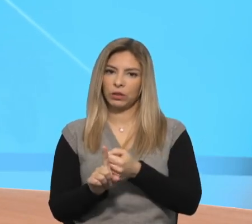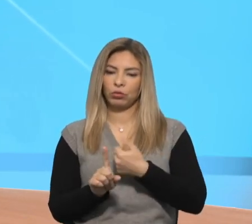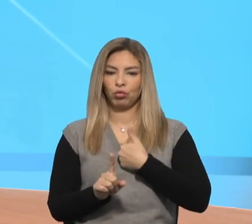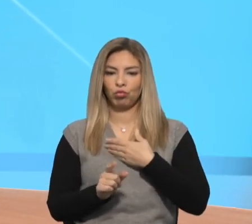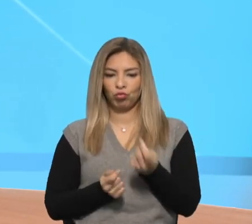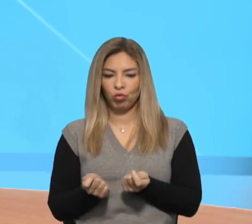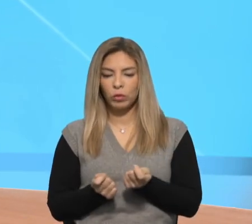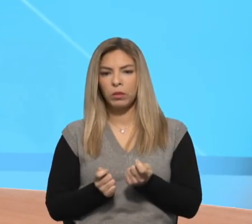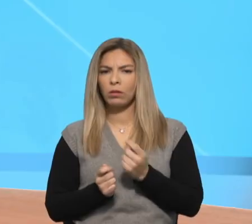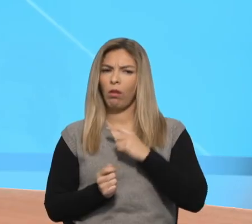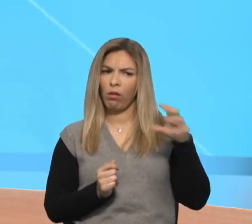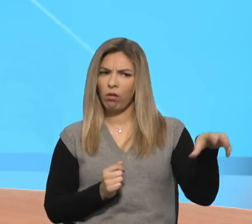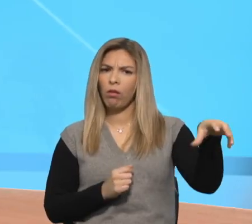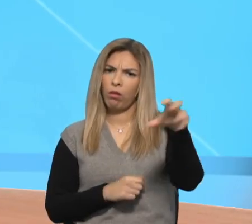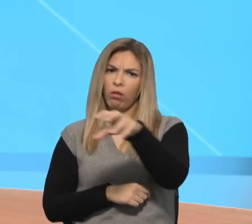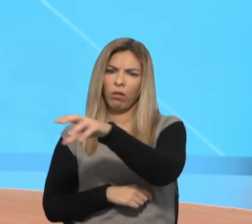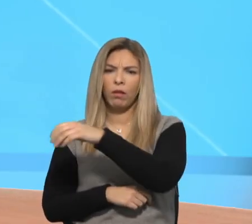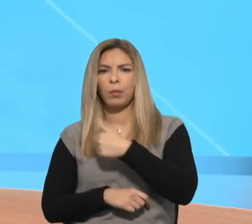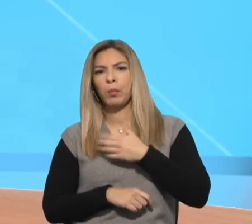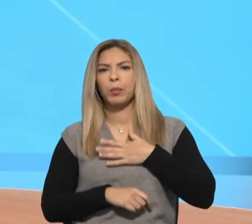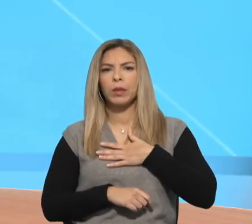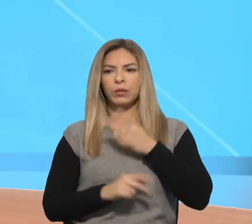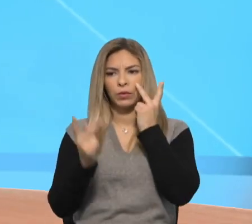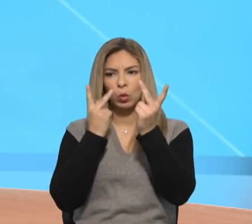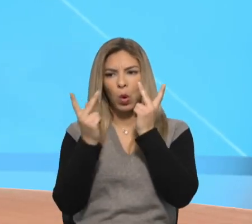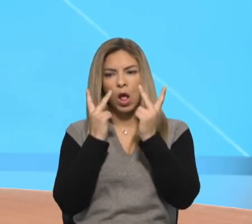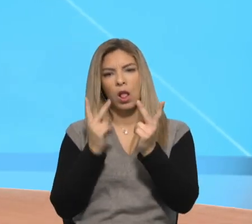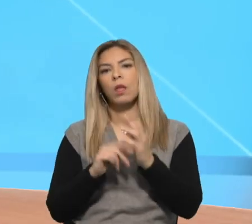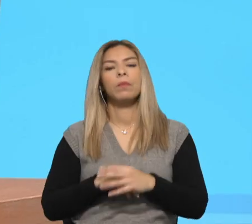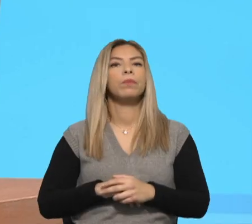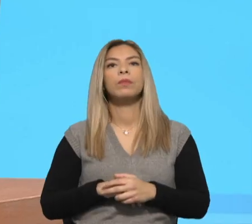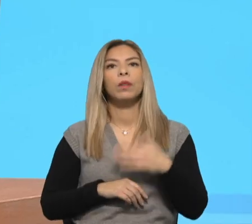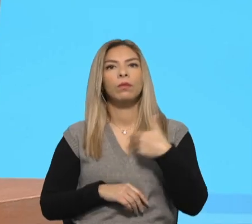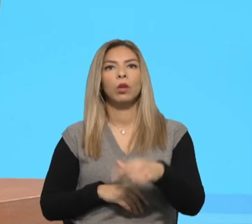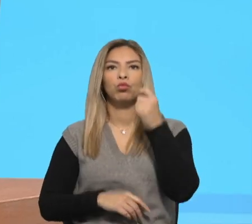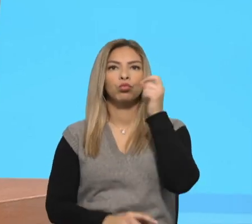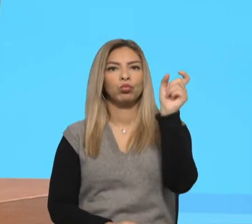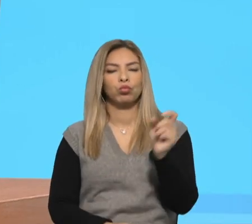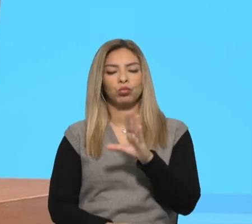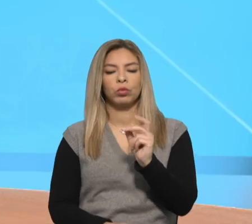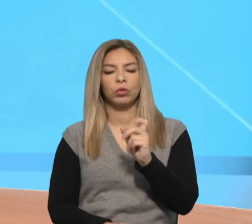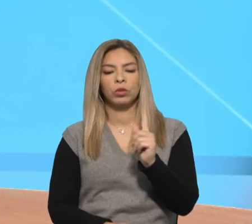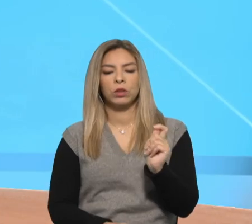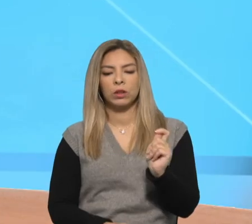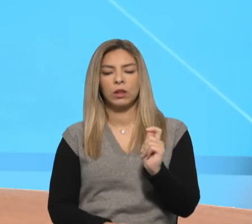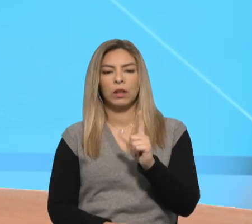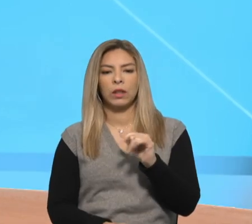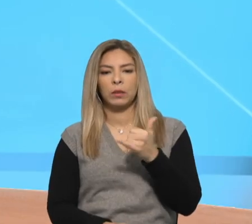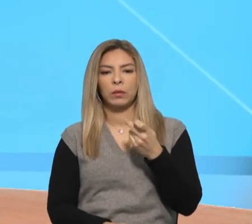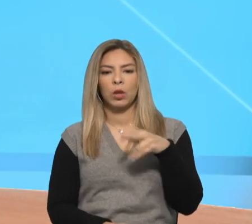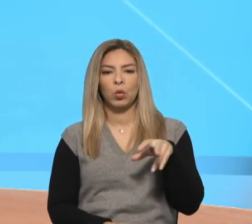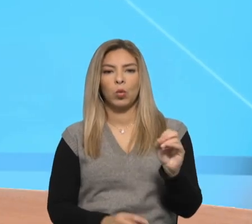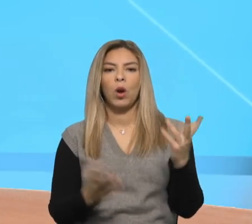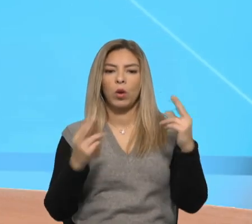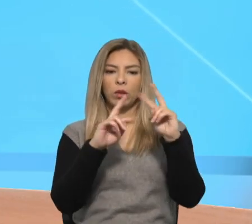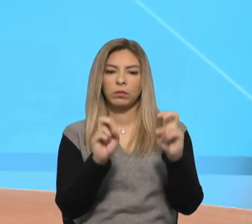nas empresas. É disso que vamos conversar dentro de instantes com Jorge Líbano Monteiro. Para já, a atualidade